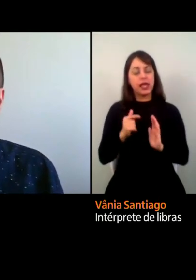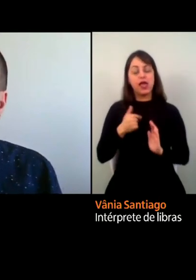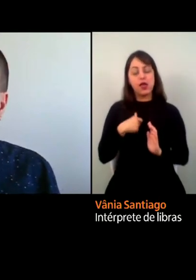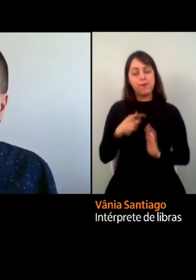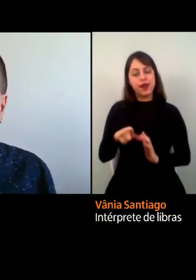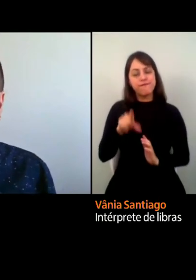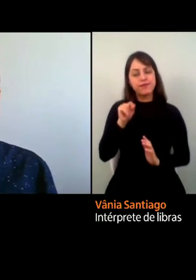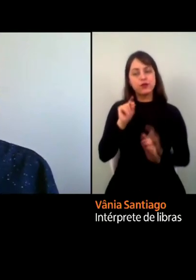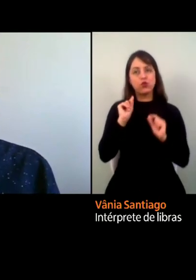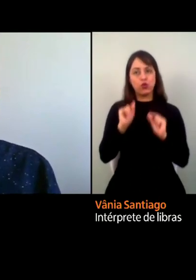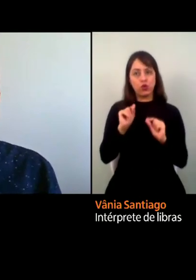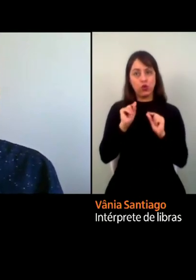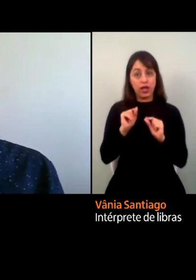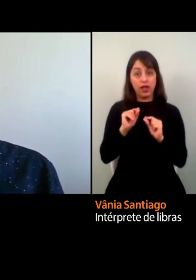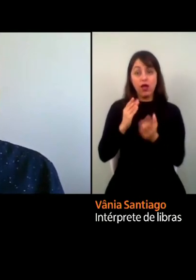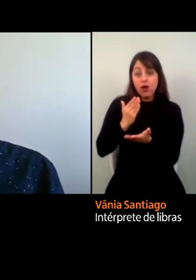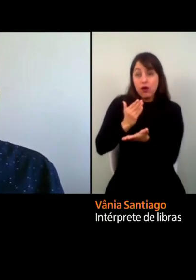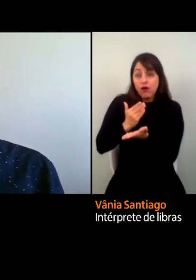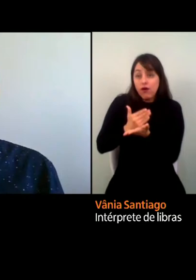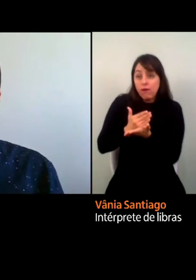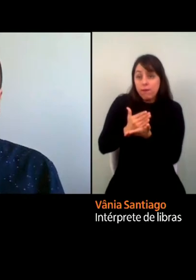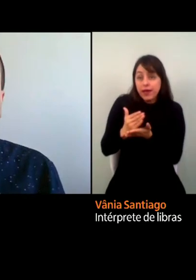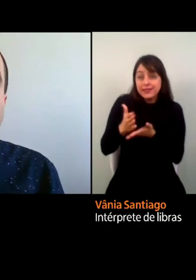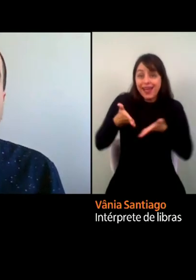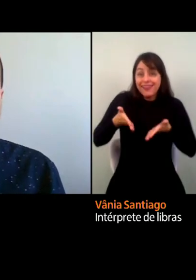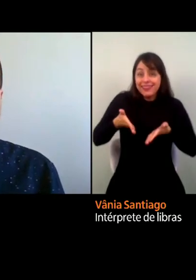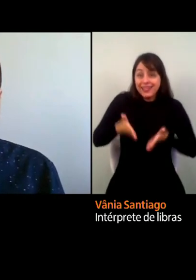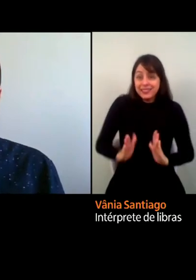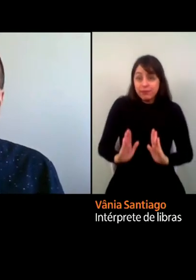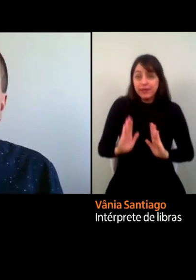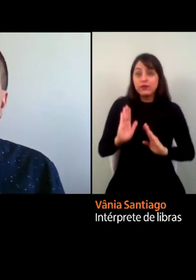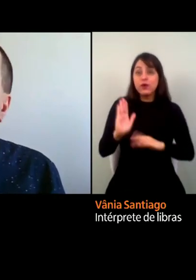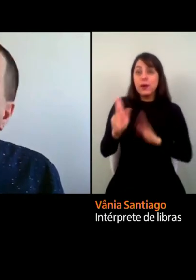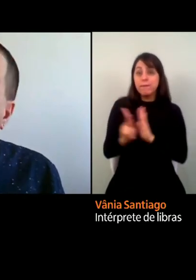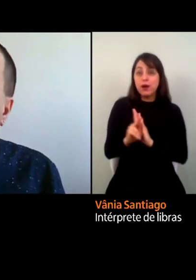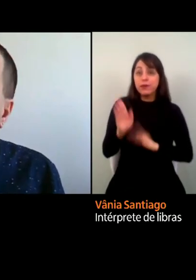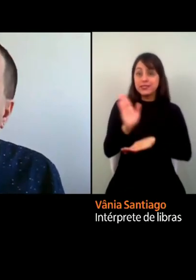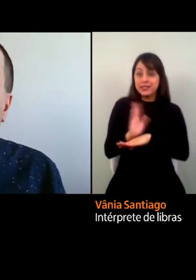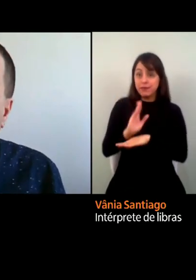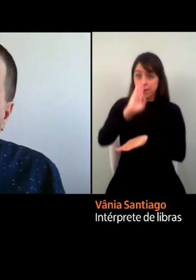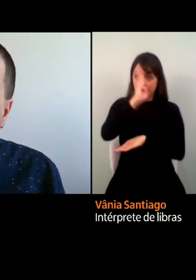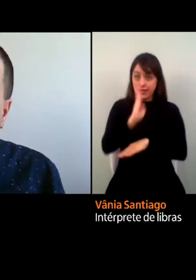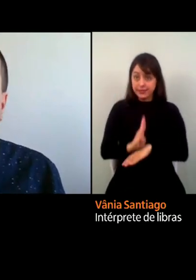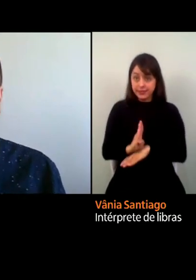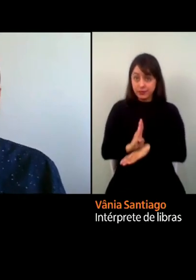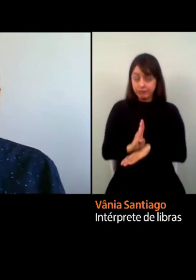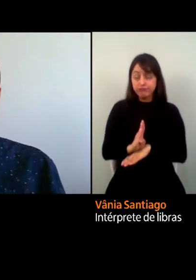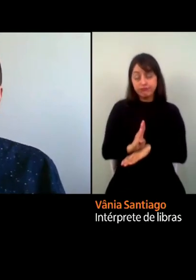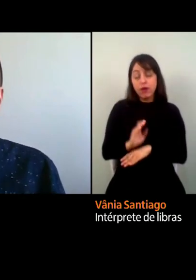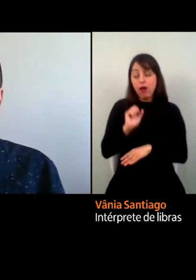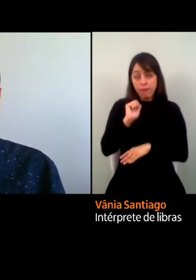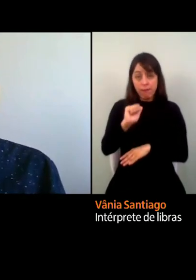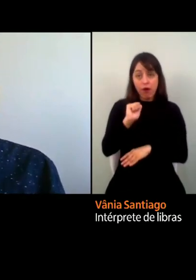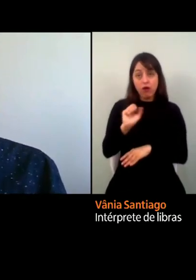nascimento do cinema brasileiro seja fundado sob a condição de reapropriação de arquivo.